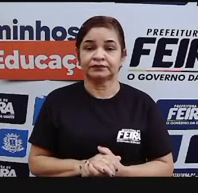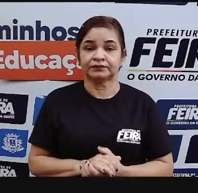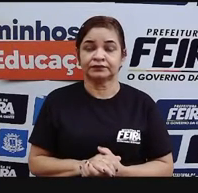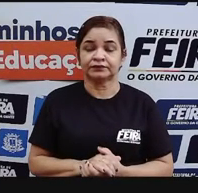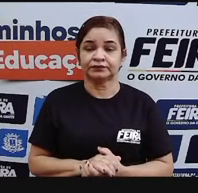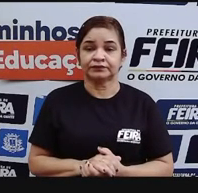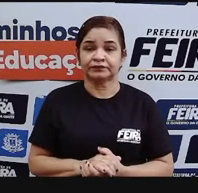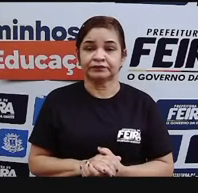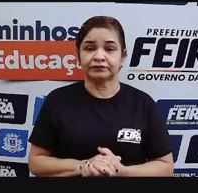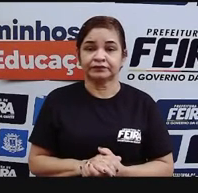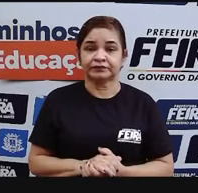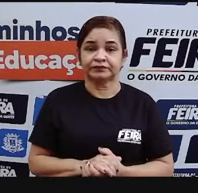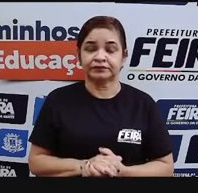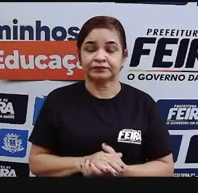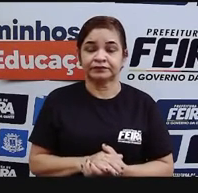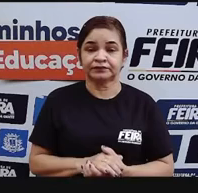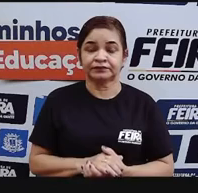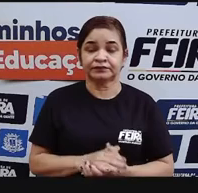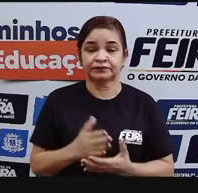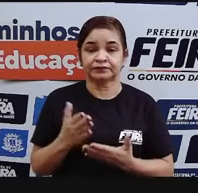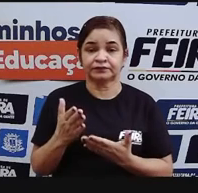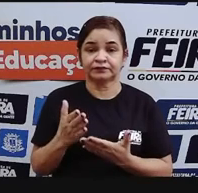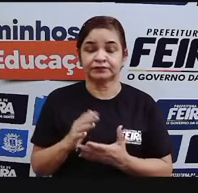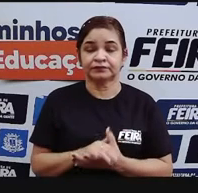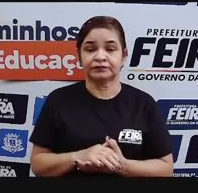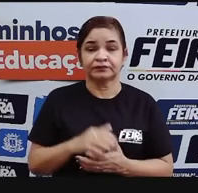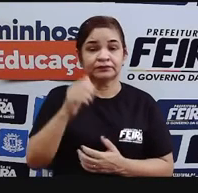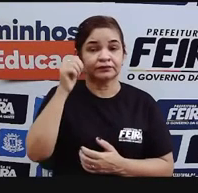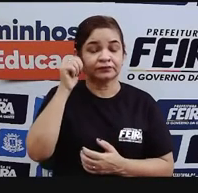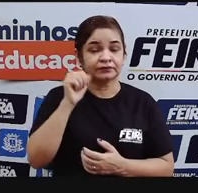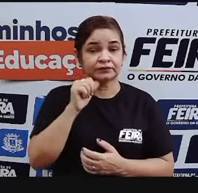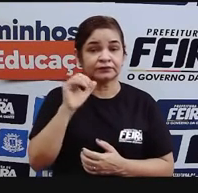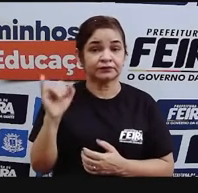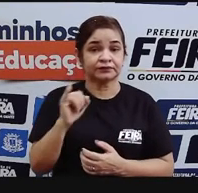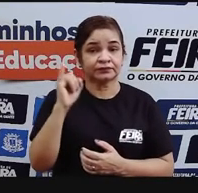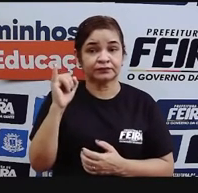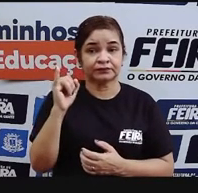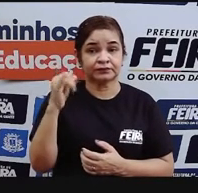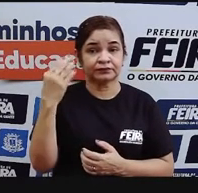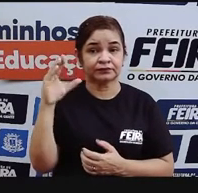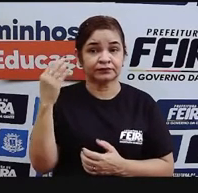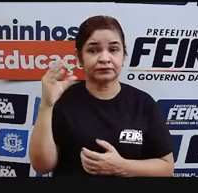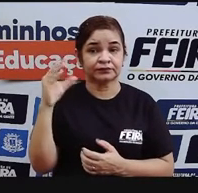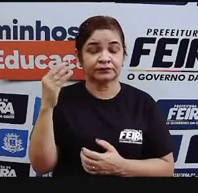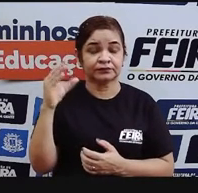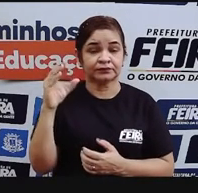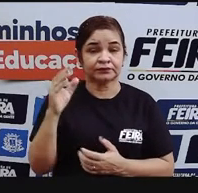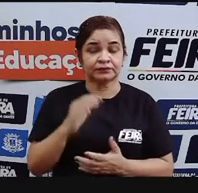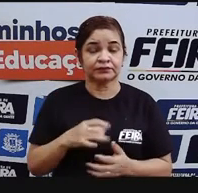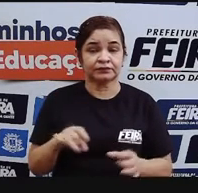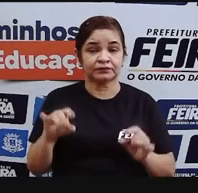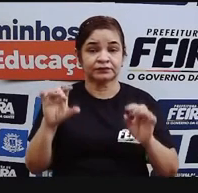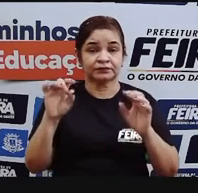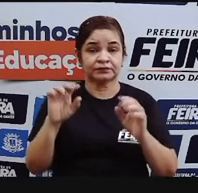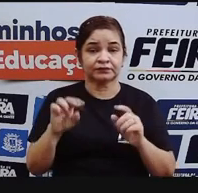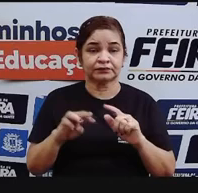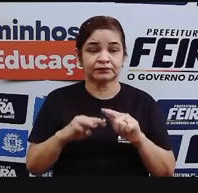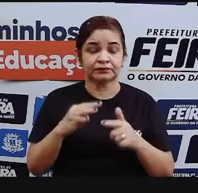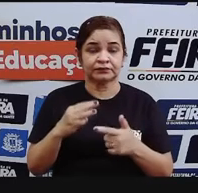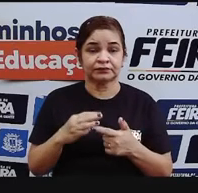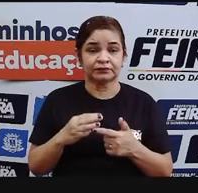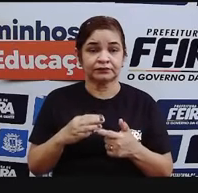Trago para vocês as mulheres de destaque na ciência. em especial essas três aqui,